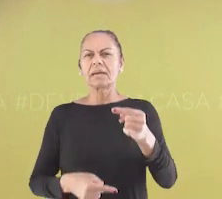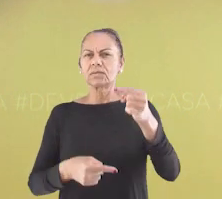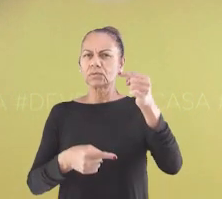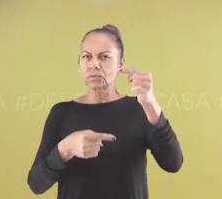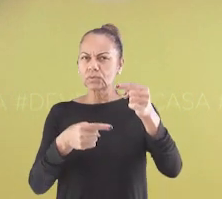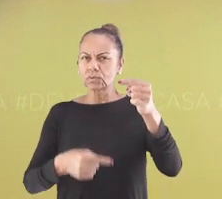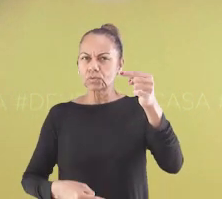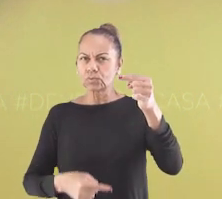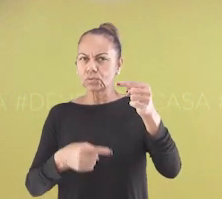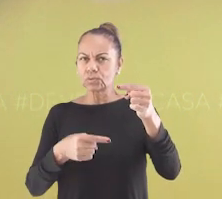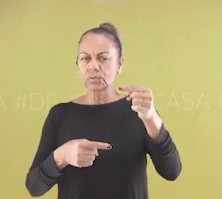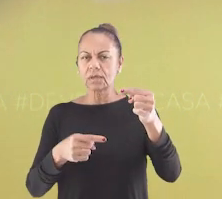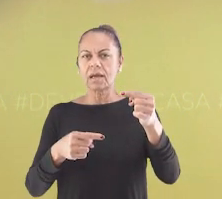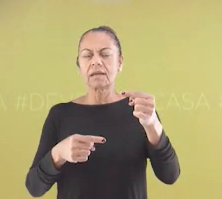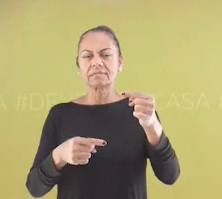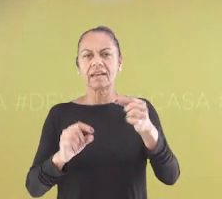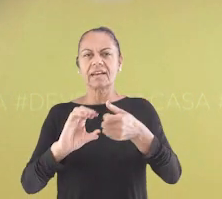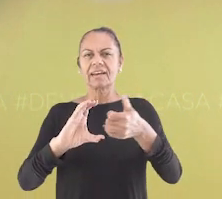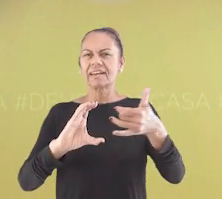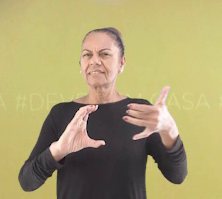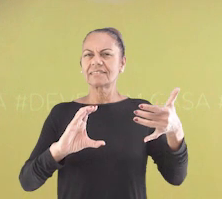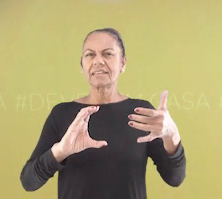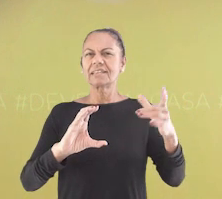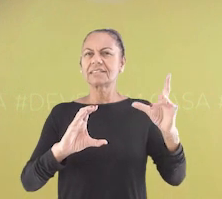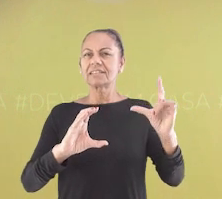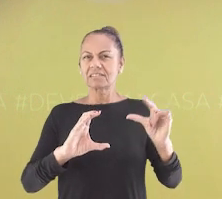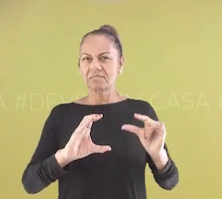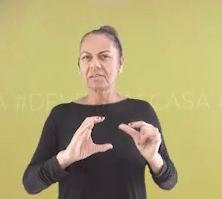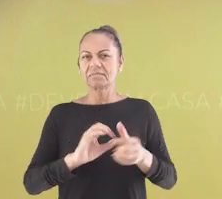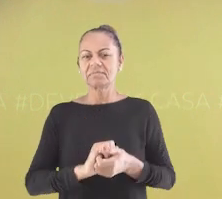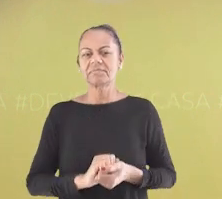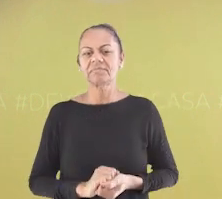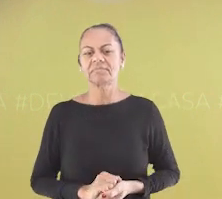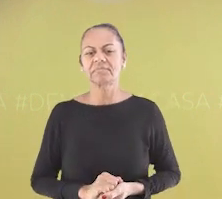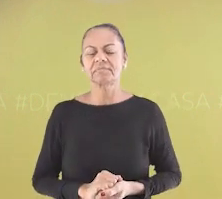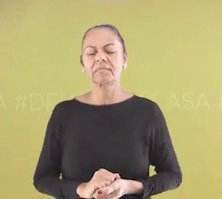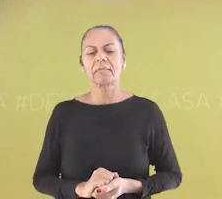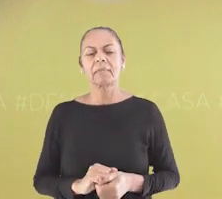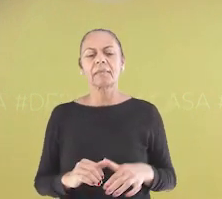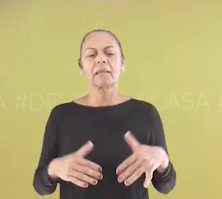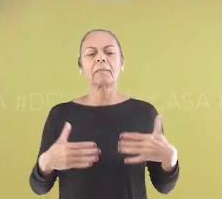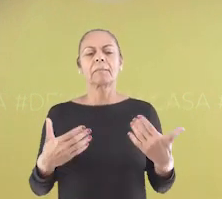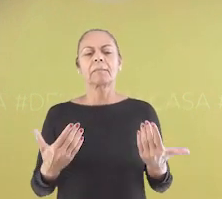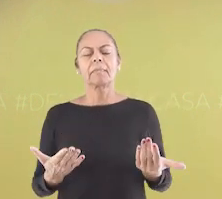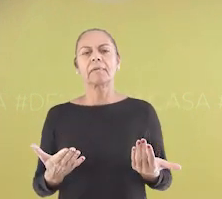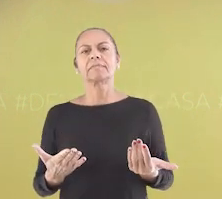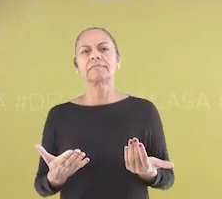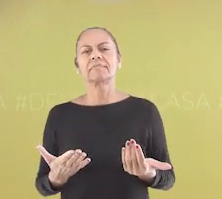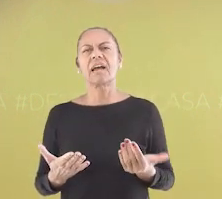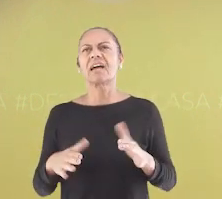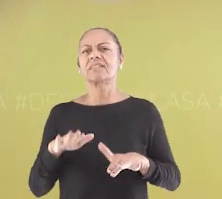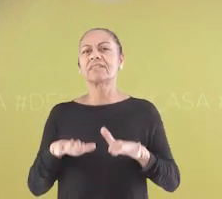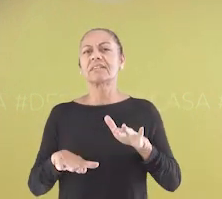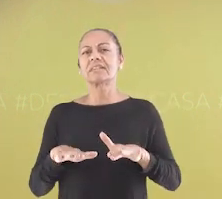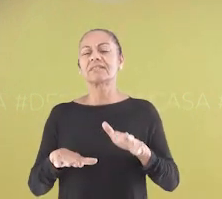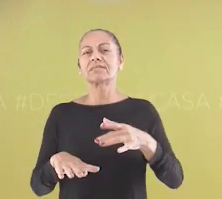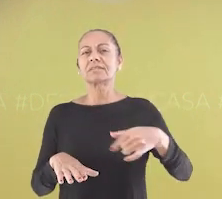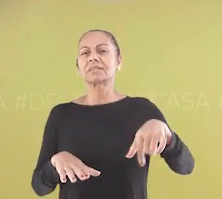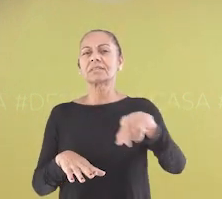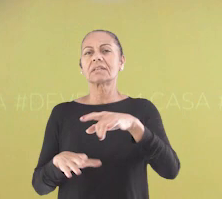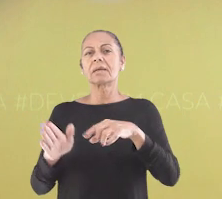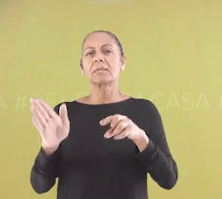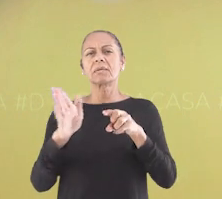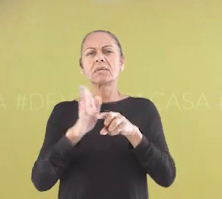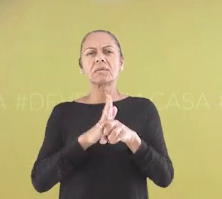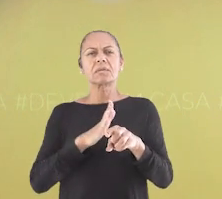mais curta e ter menos características, o segundo texto também é um exemplo de carta do leitor. E falando em tamanho, vocês